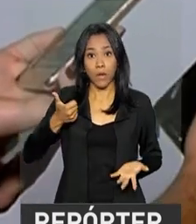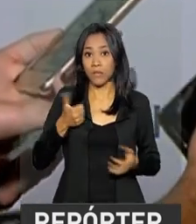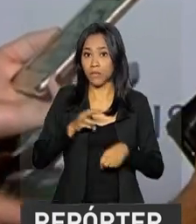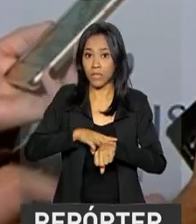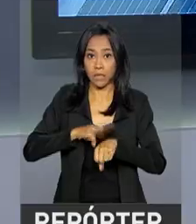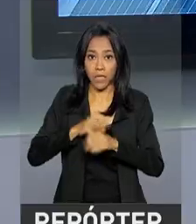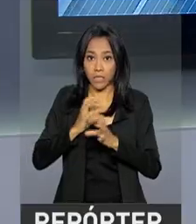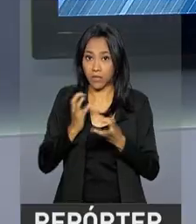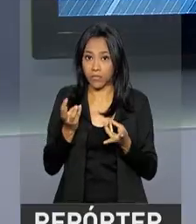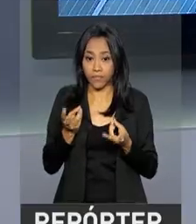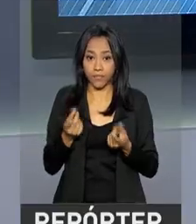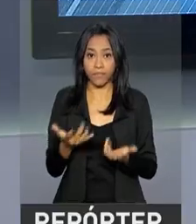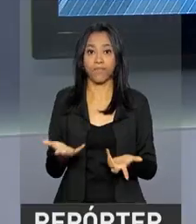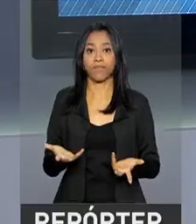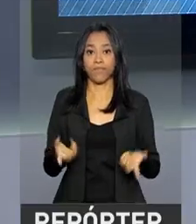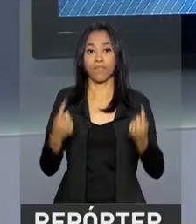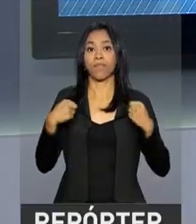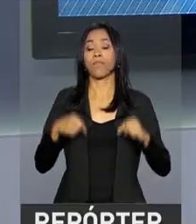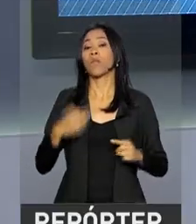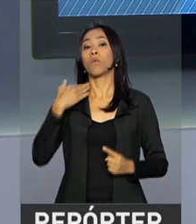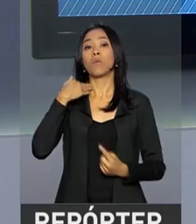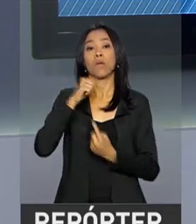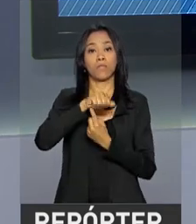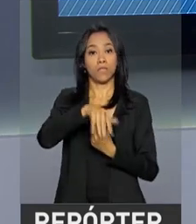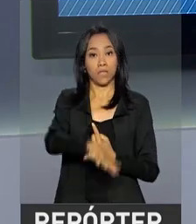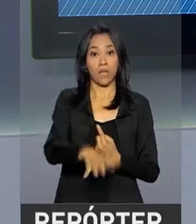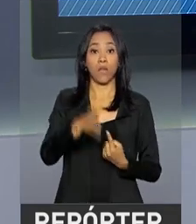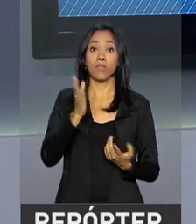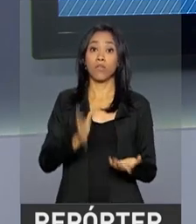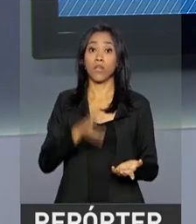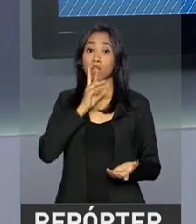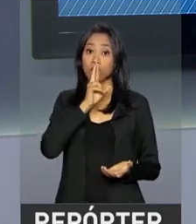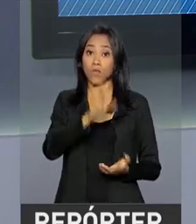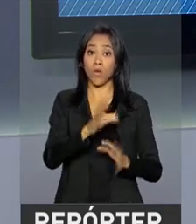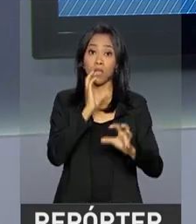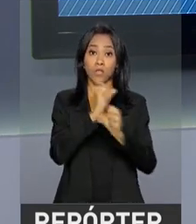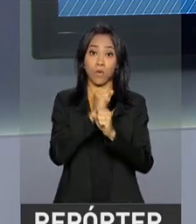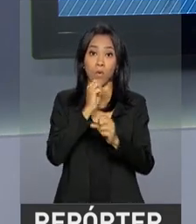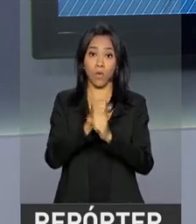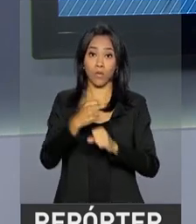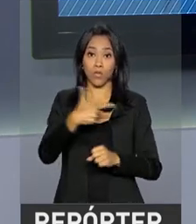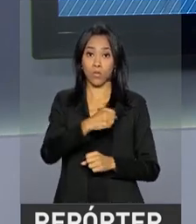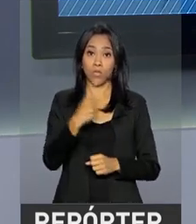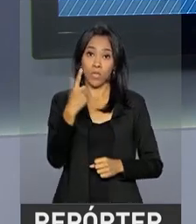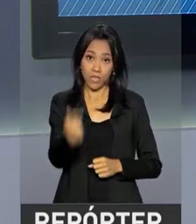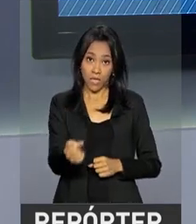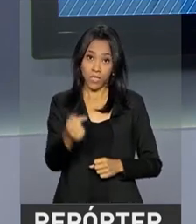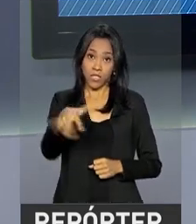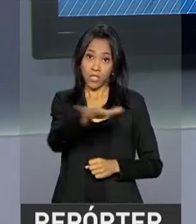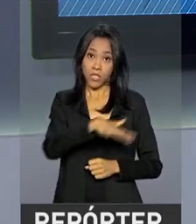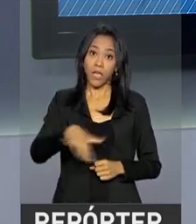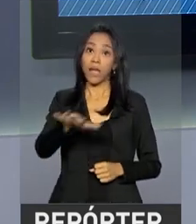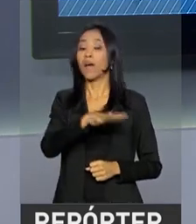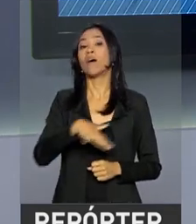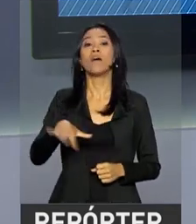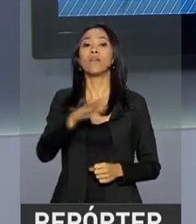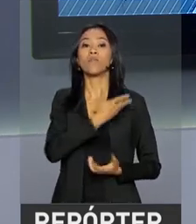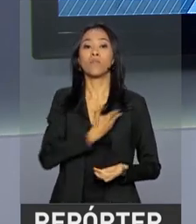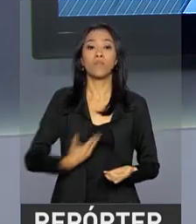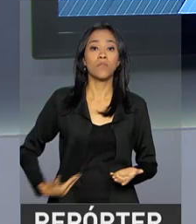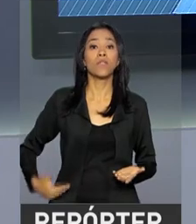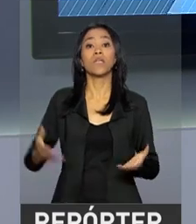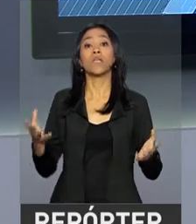matemática. O Banco Central divulgou o resultado das contas de 2017 do setor público, que reúne o